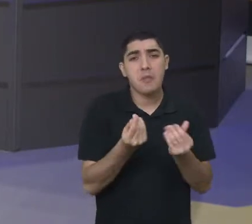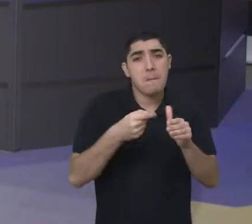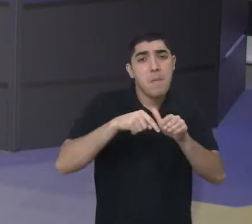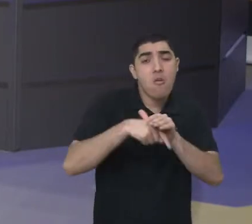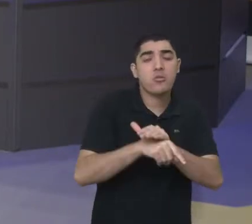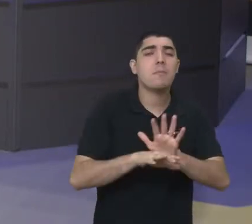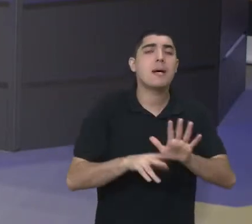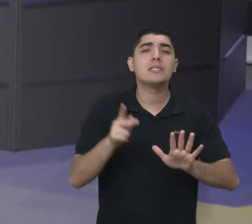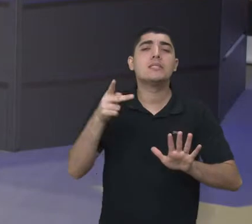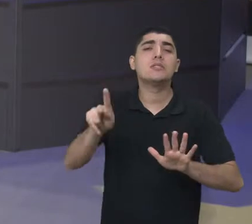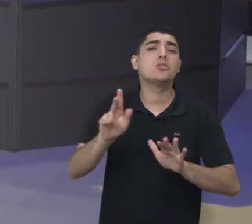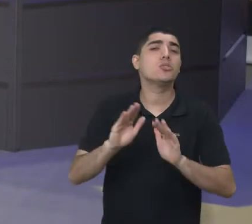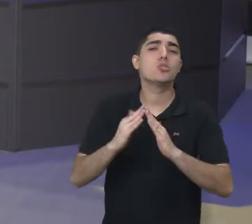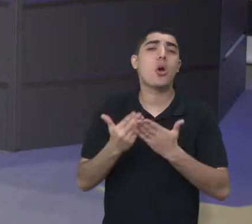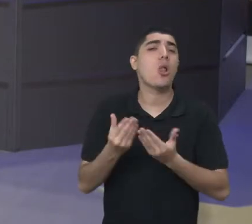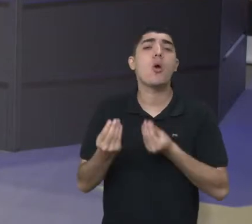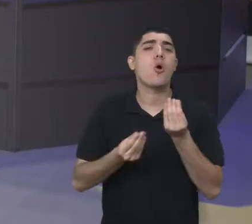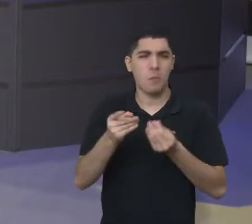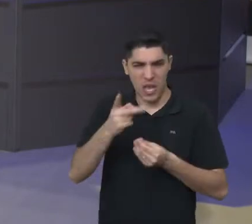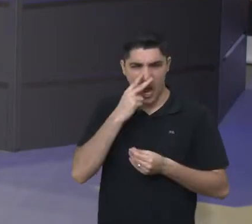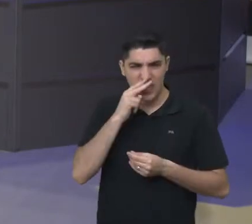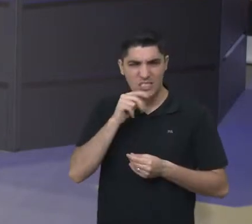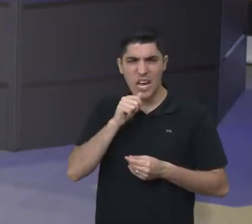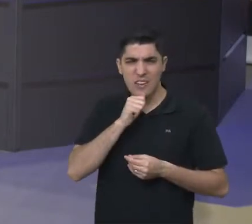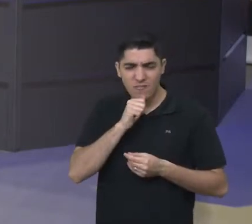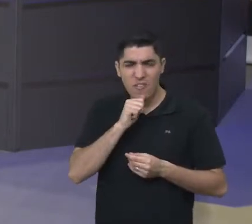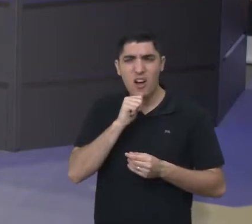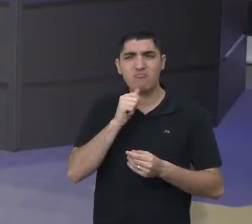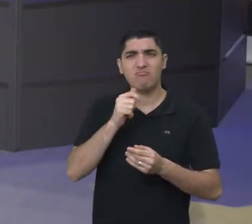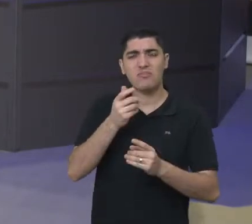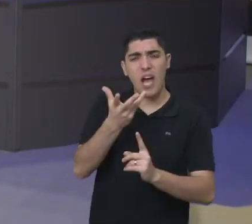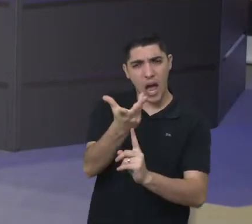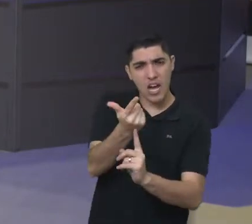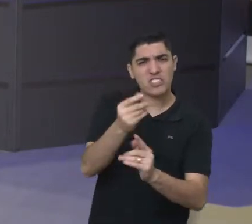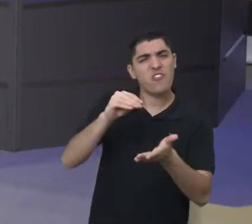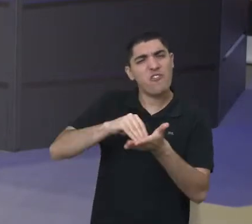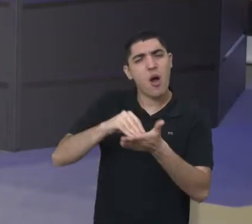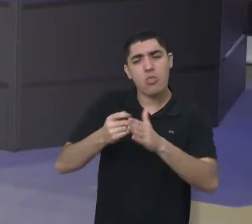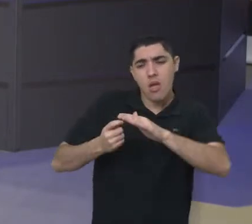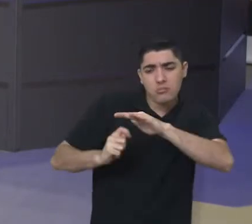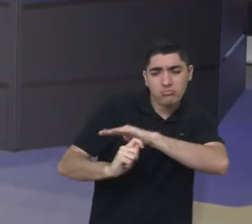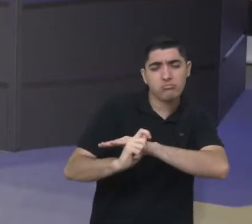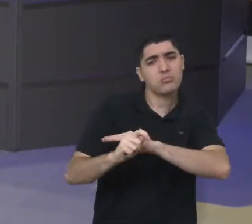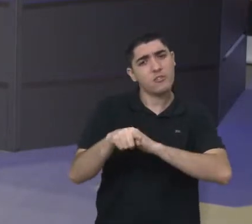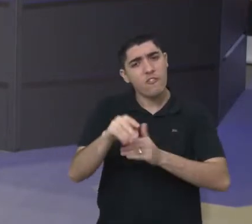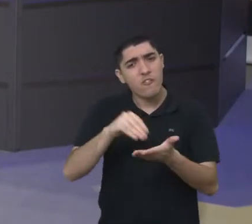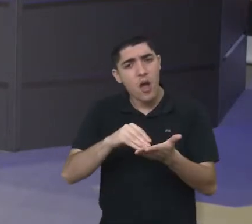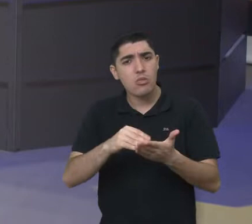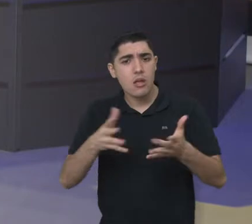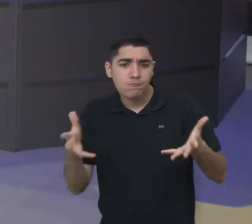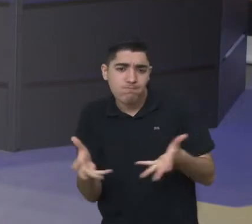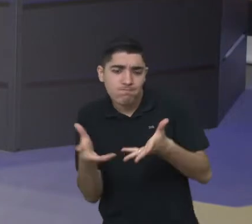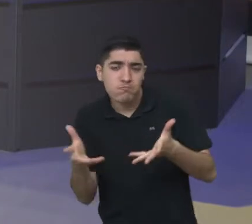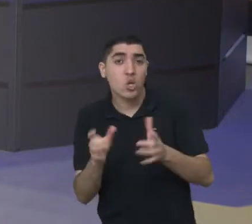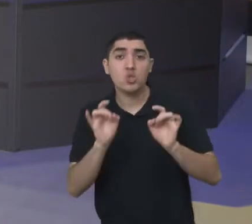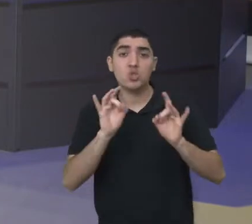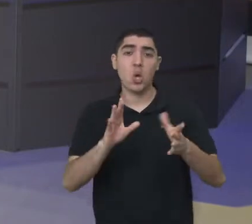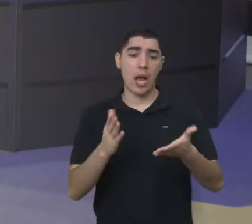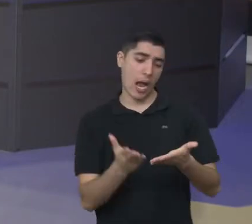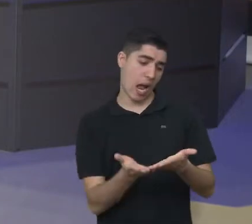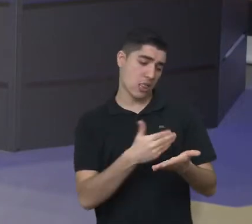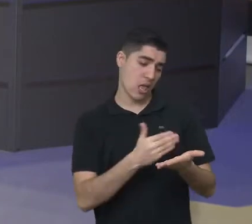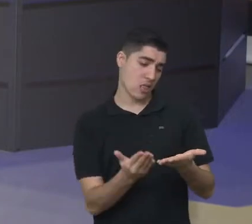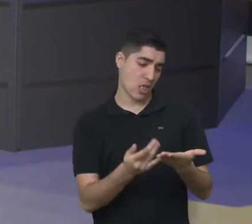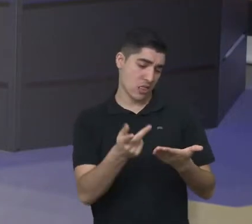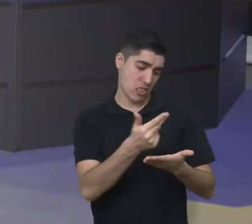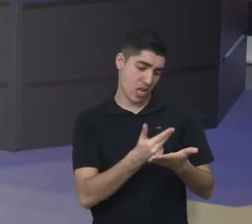era na sua escola? Você acha que falta investimento nessa área na escola? Tipo assim, galera, a arte é um mundo, não é só um caderno de